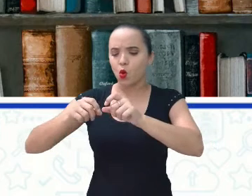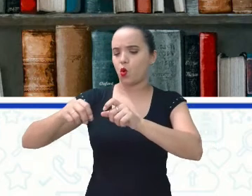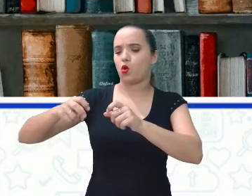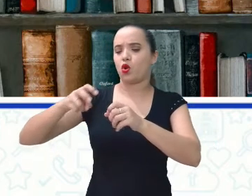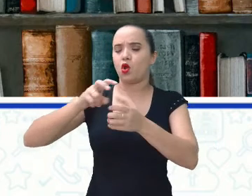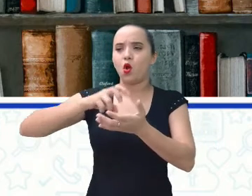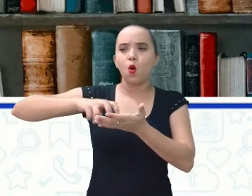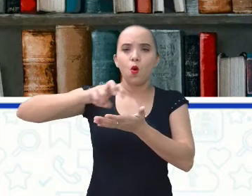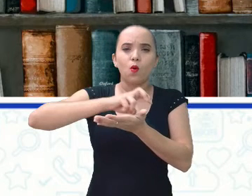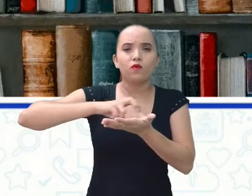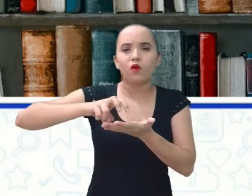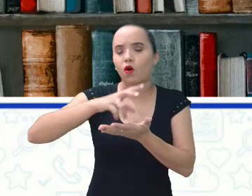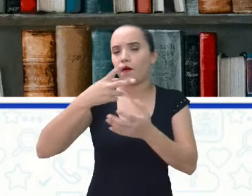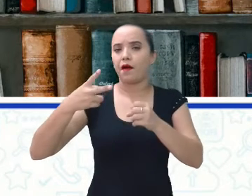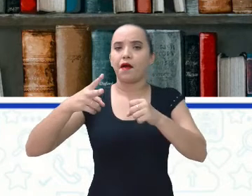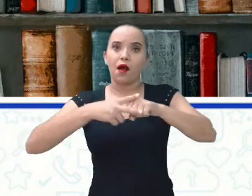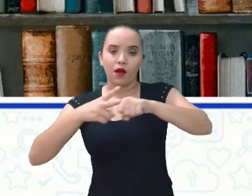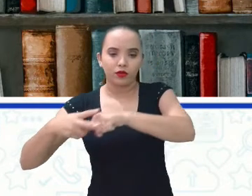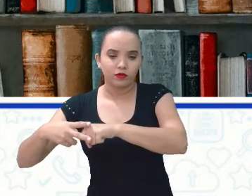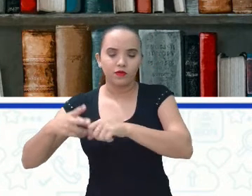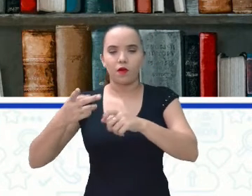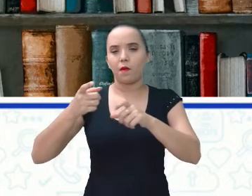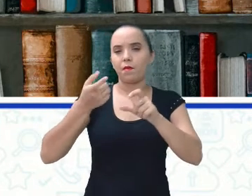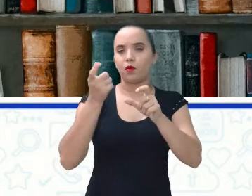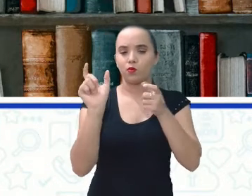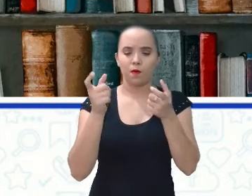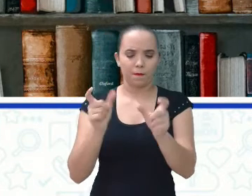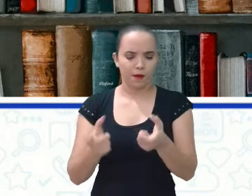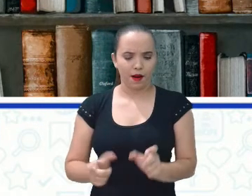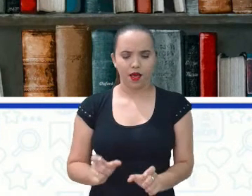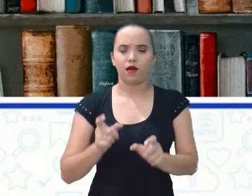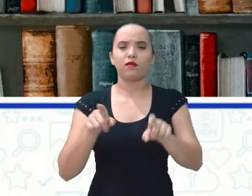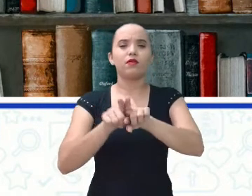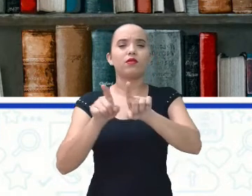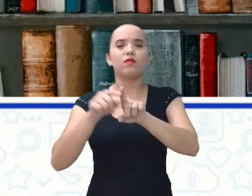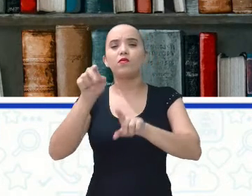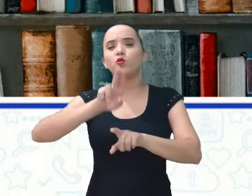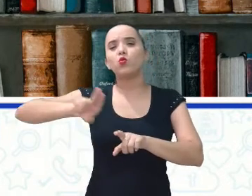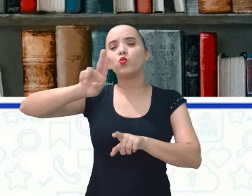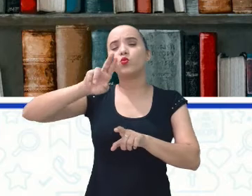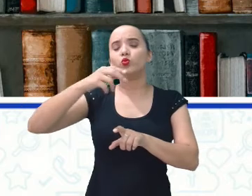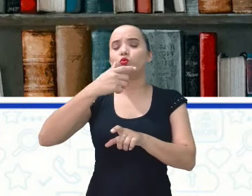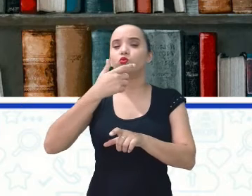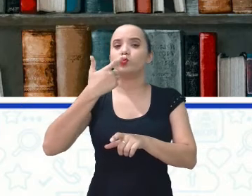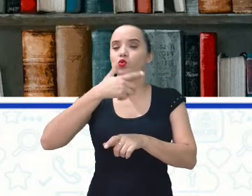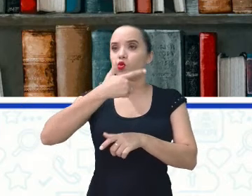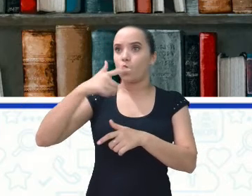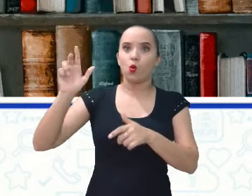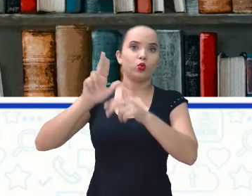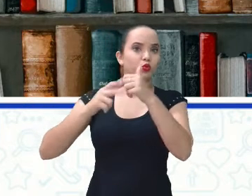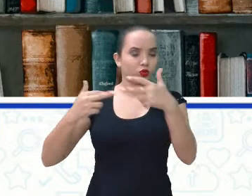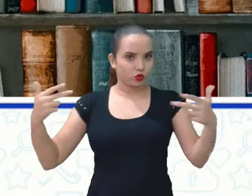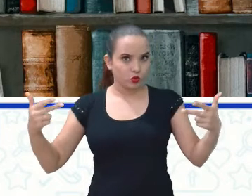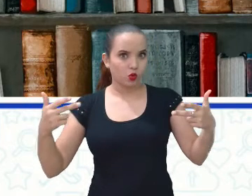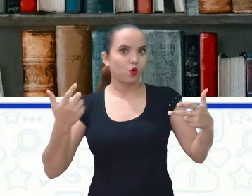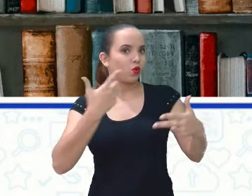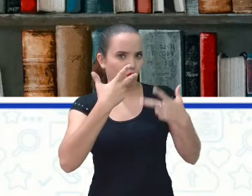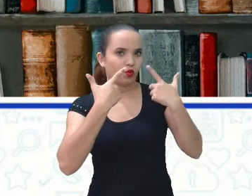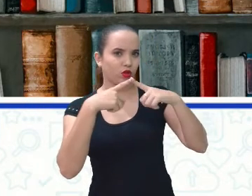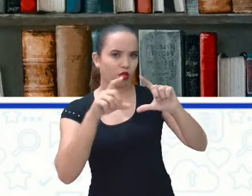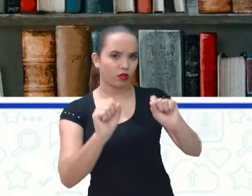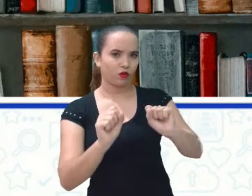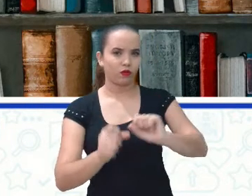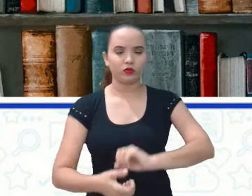vocabulário e de outros recursos linguísticos. E aí vocês vão observando